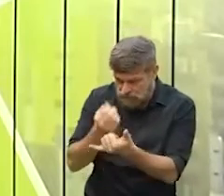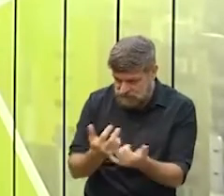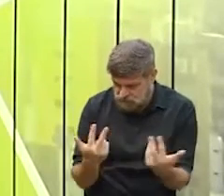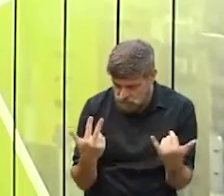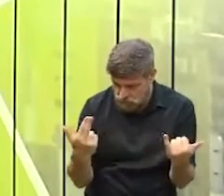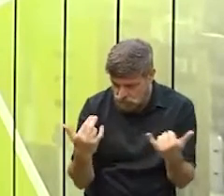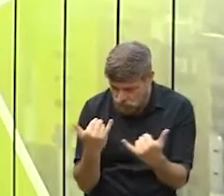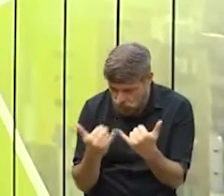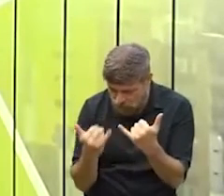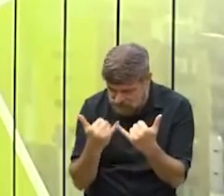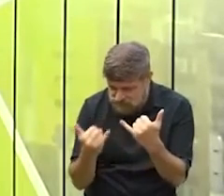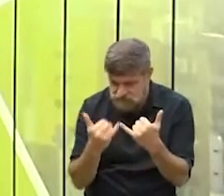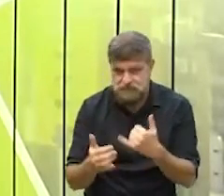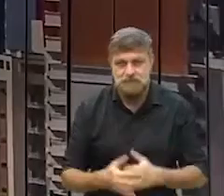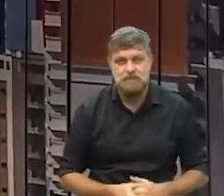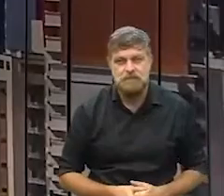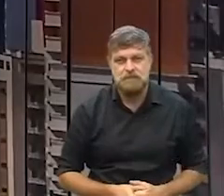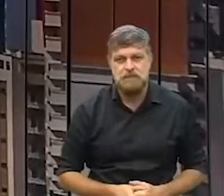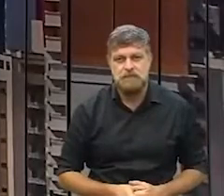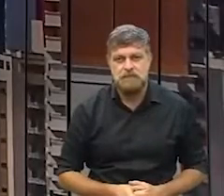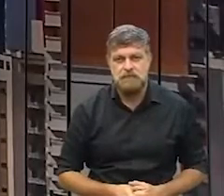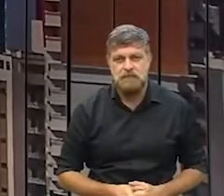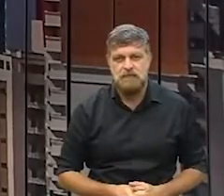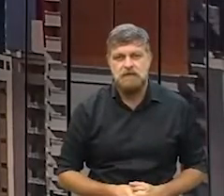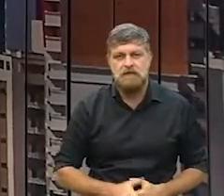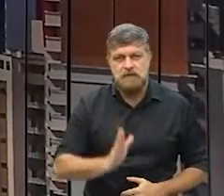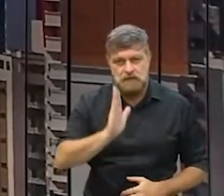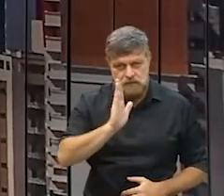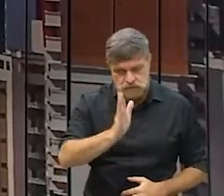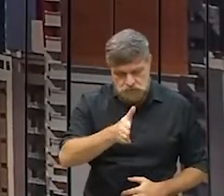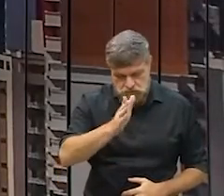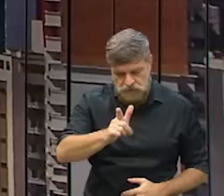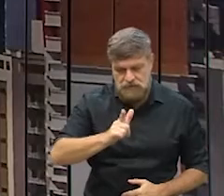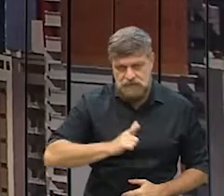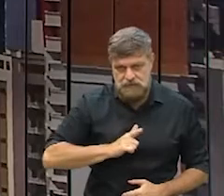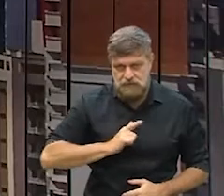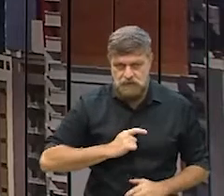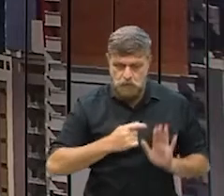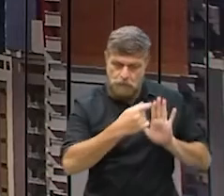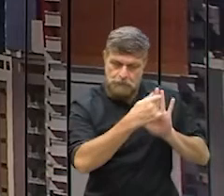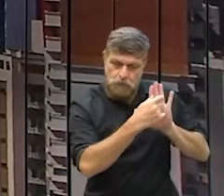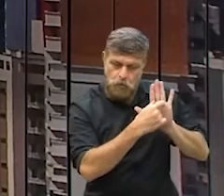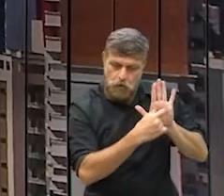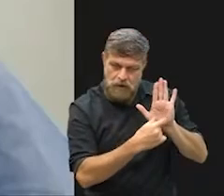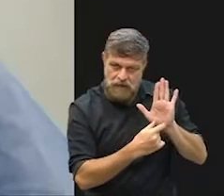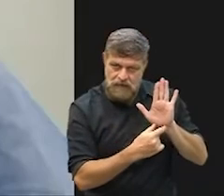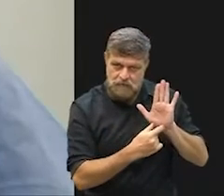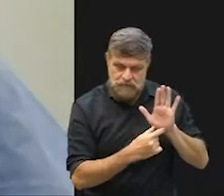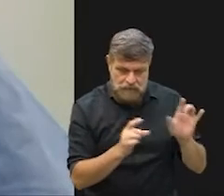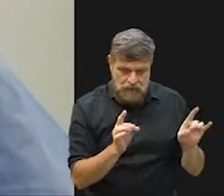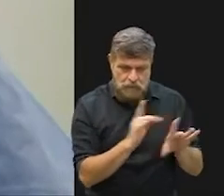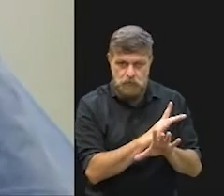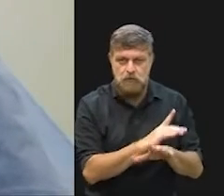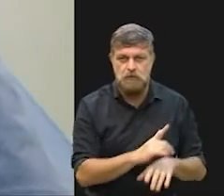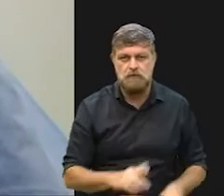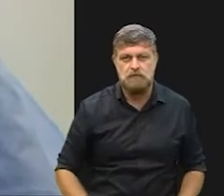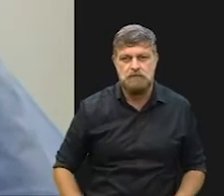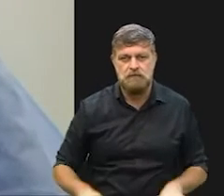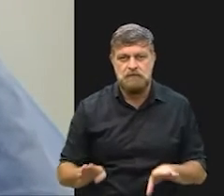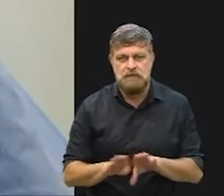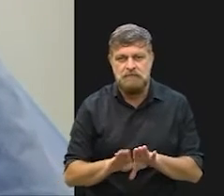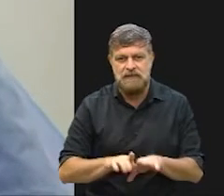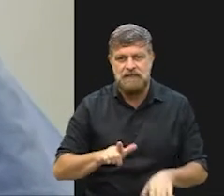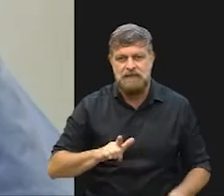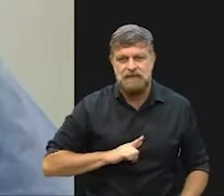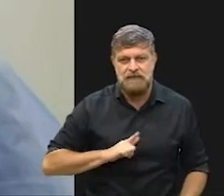um presente parecido? A gente já está com o programa pronto, inclusive tem